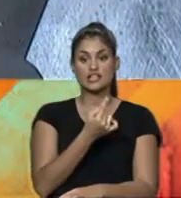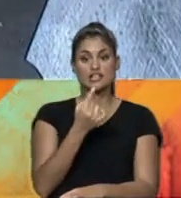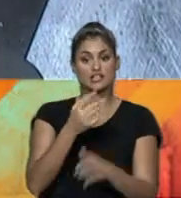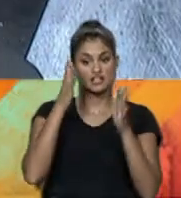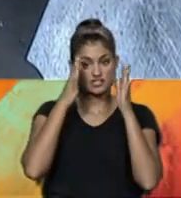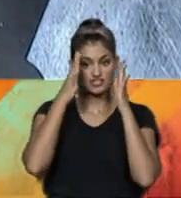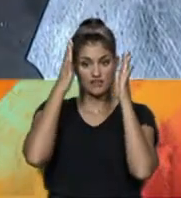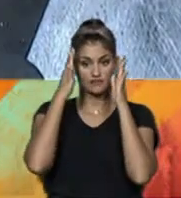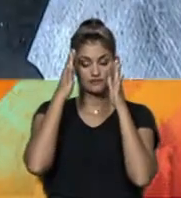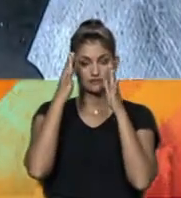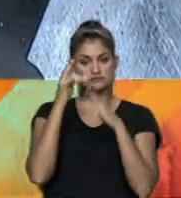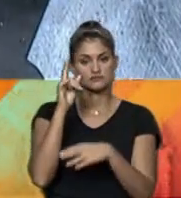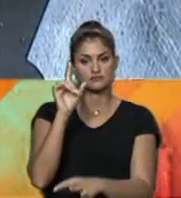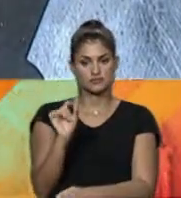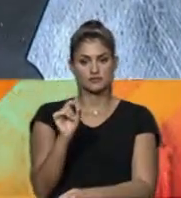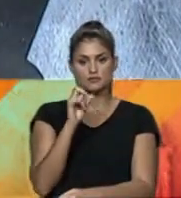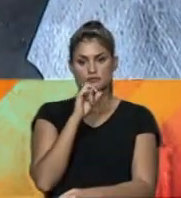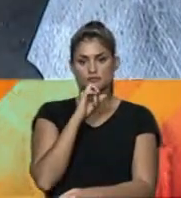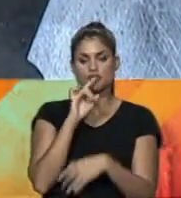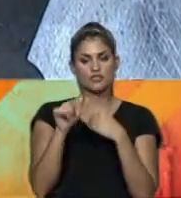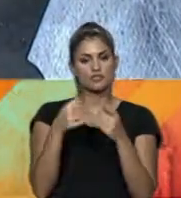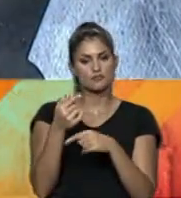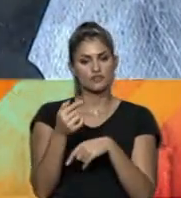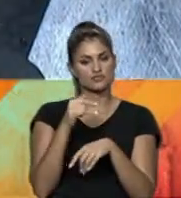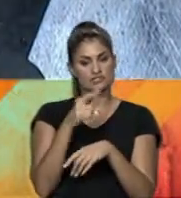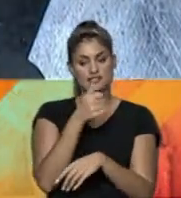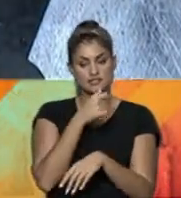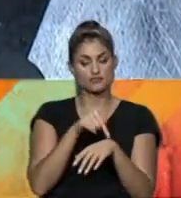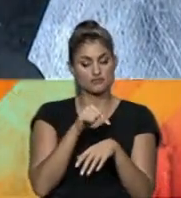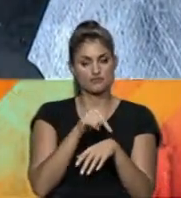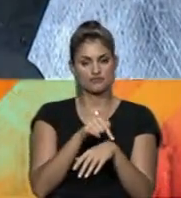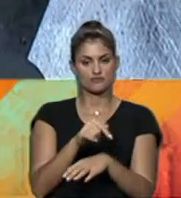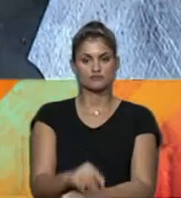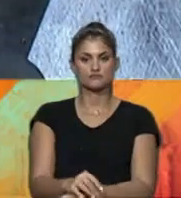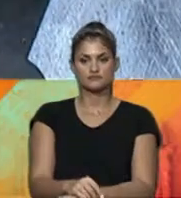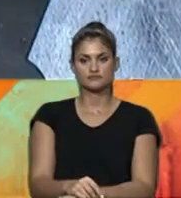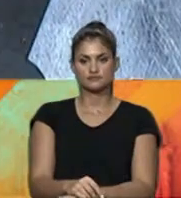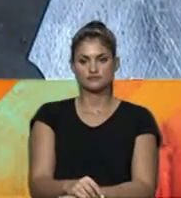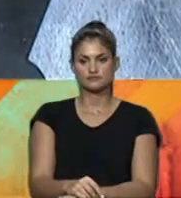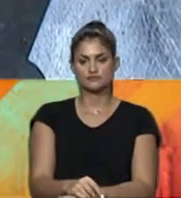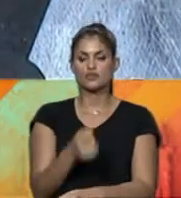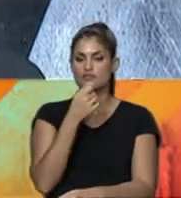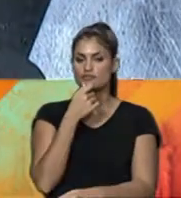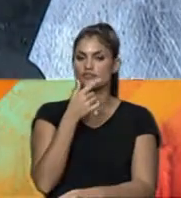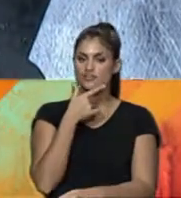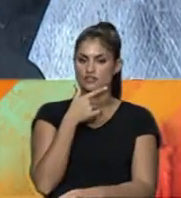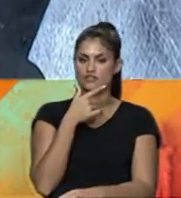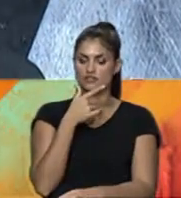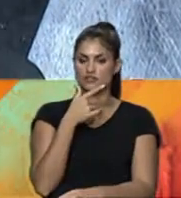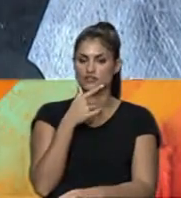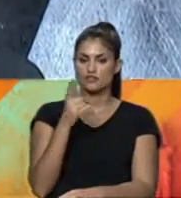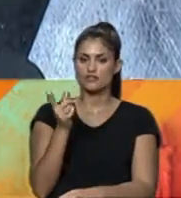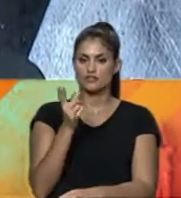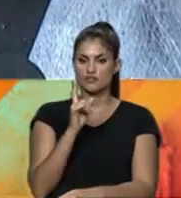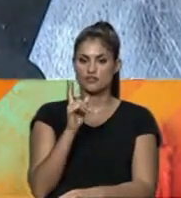ou cada cozinheira é que vai depois determinar esse tempo, não é? É evidentemente que o feijão não é como a